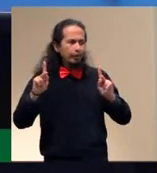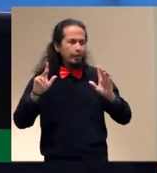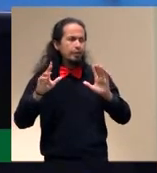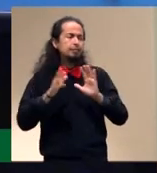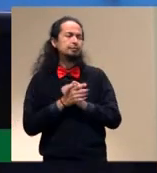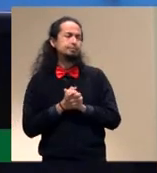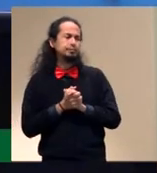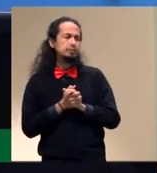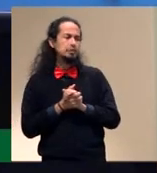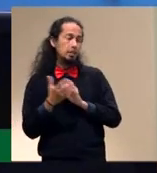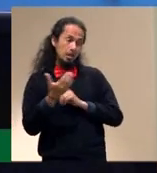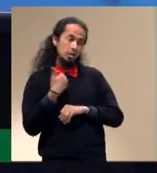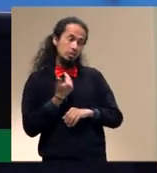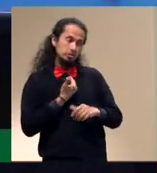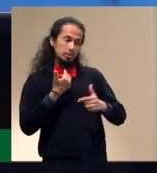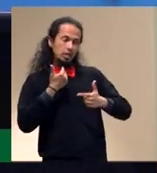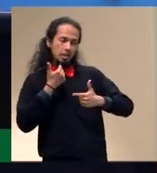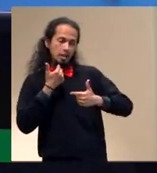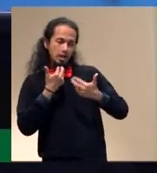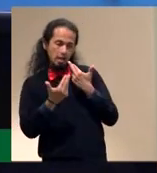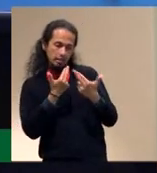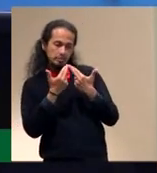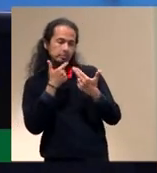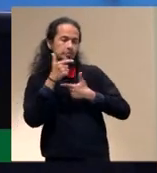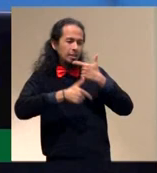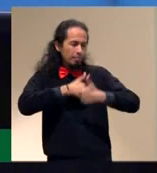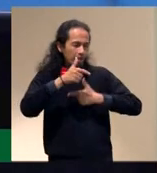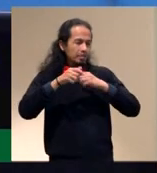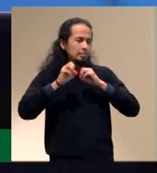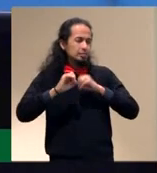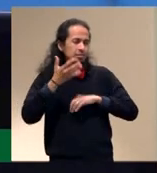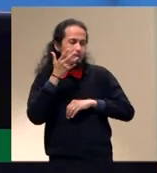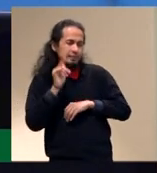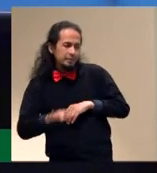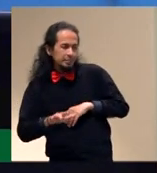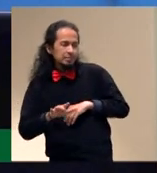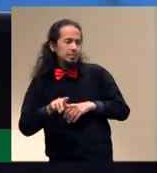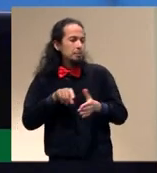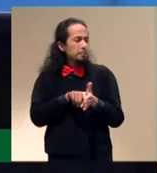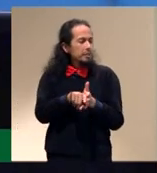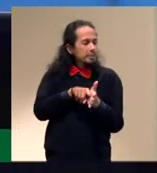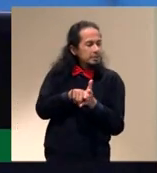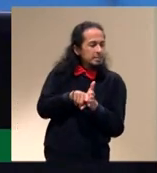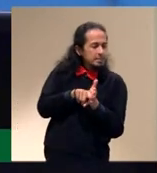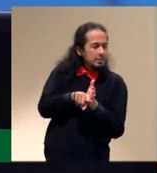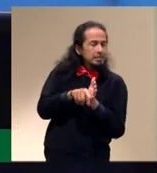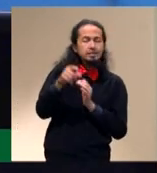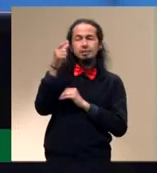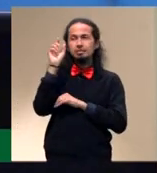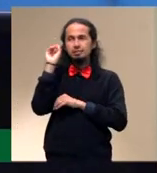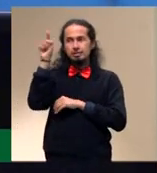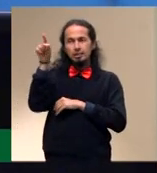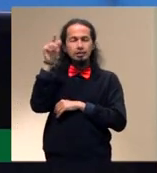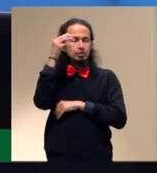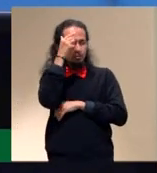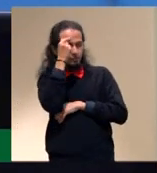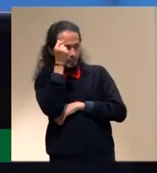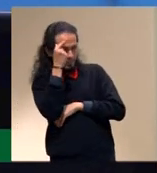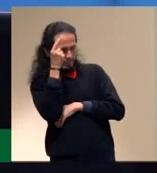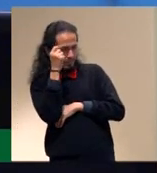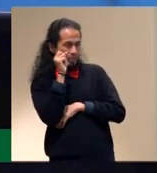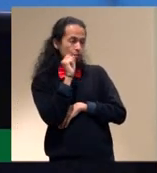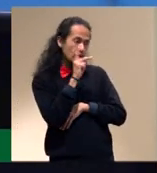com a educação infantil da rede, com a pesquisa Educação Infantil da Universidade, mas agora é